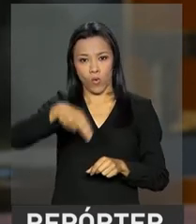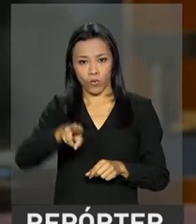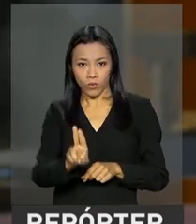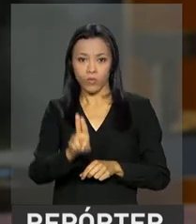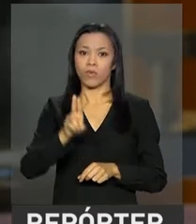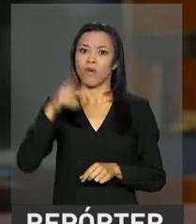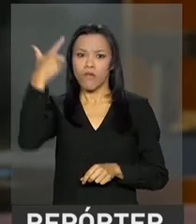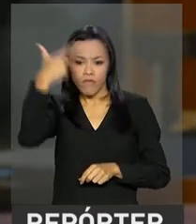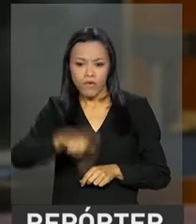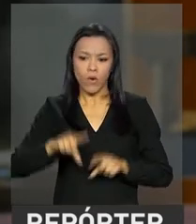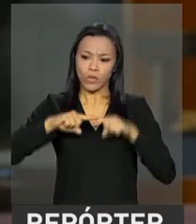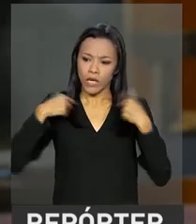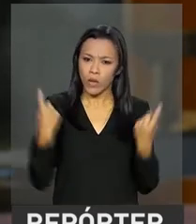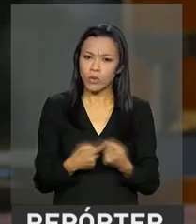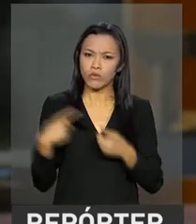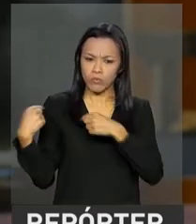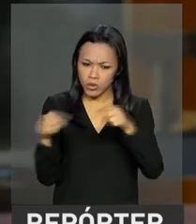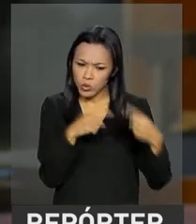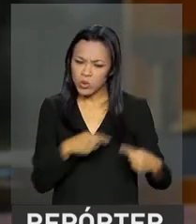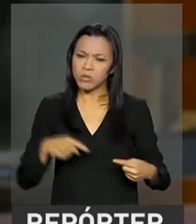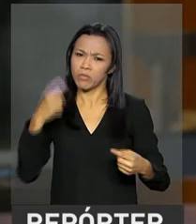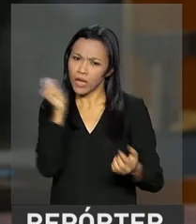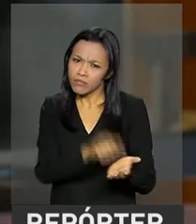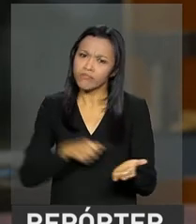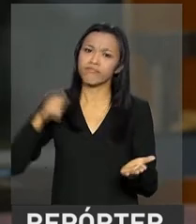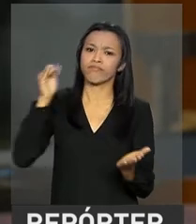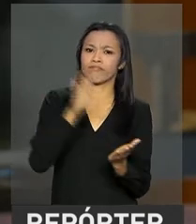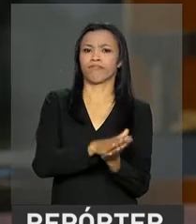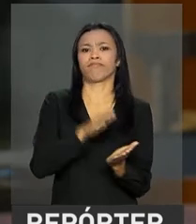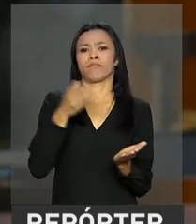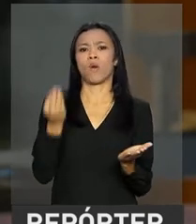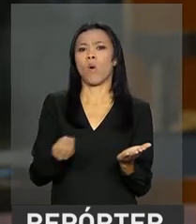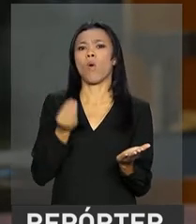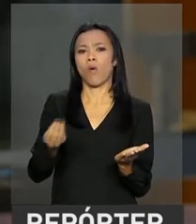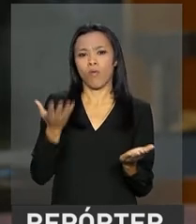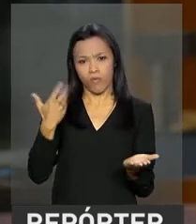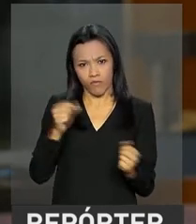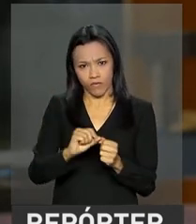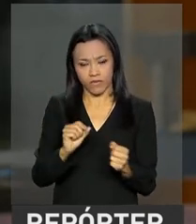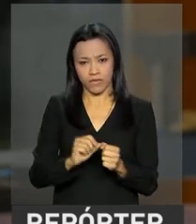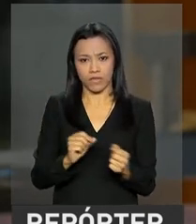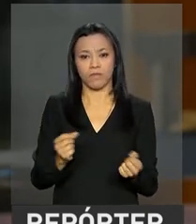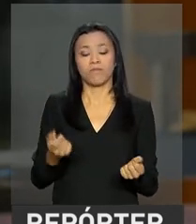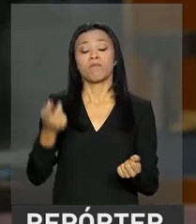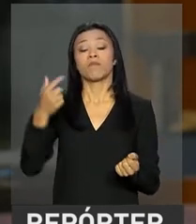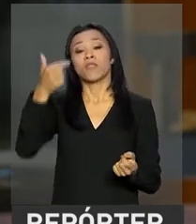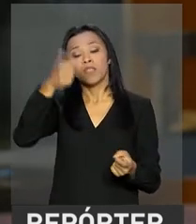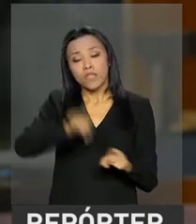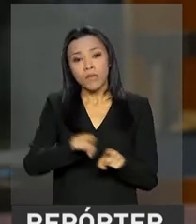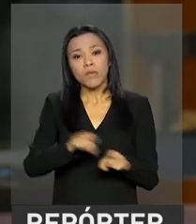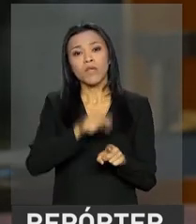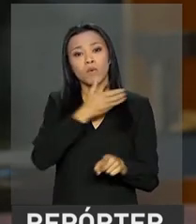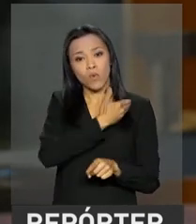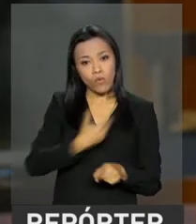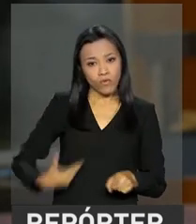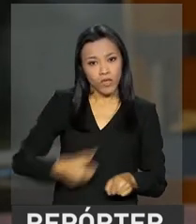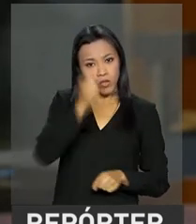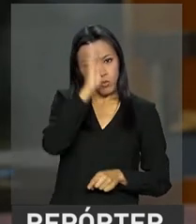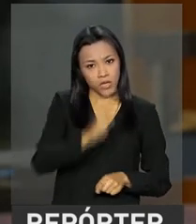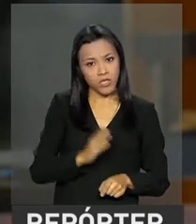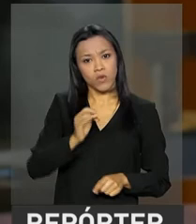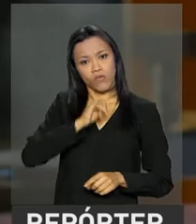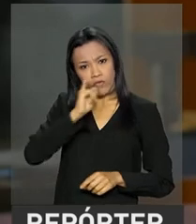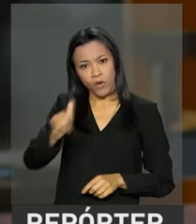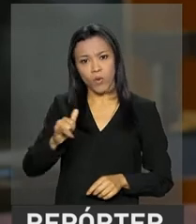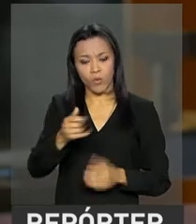novas sanções ao país e logo após o teste de ontem o governo brasileiro divulgou uma nota condenando a